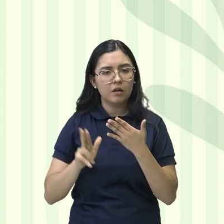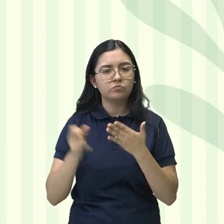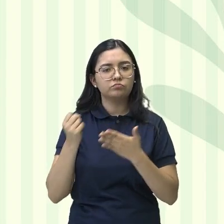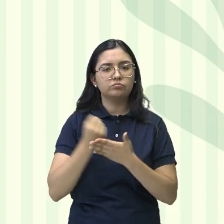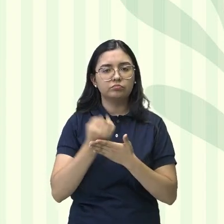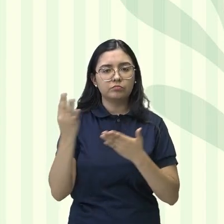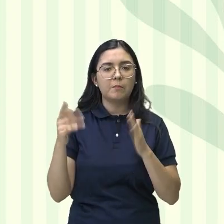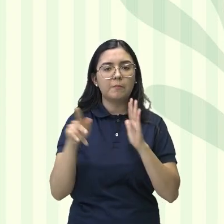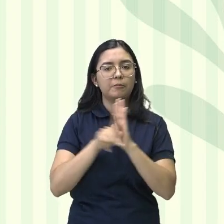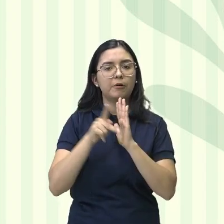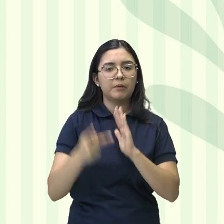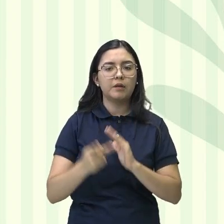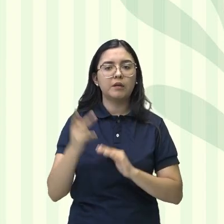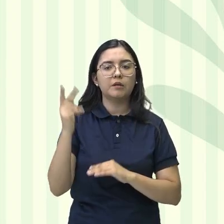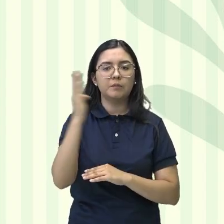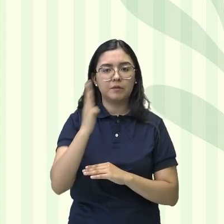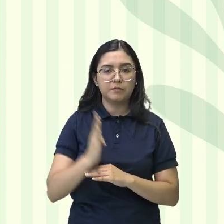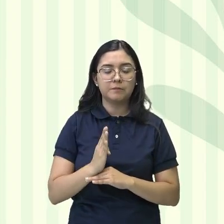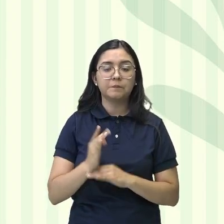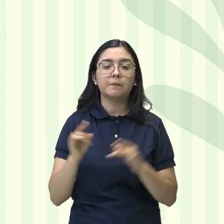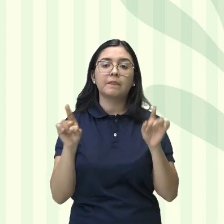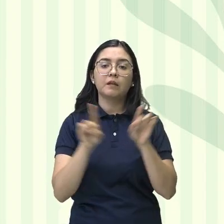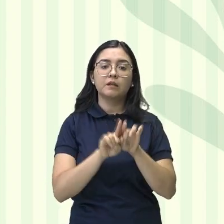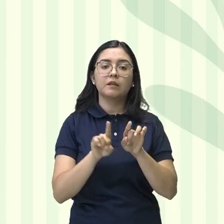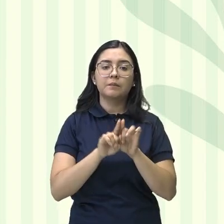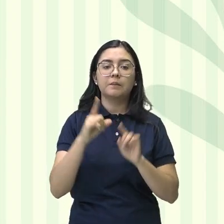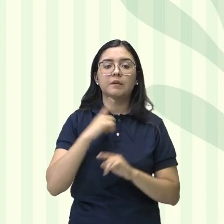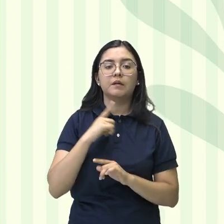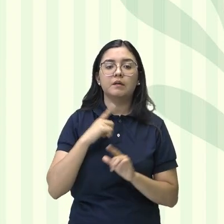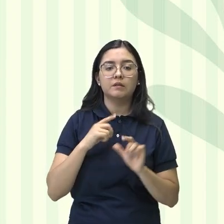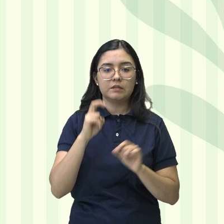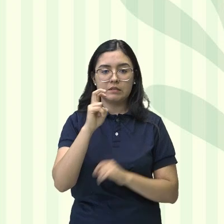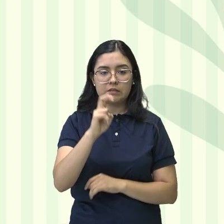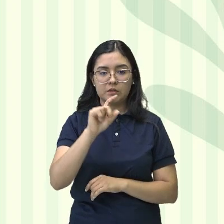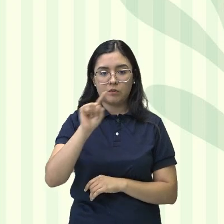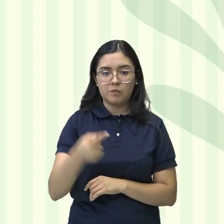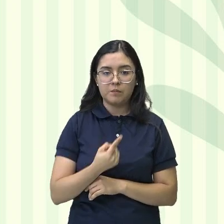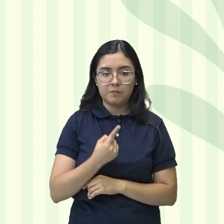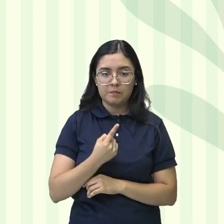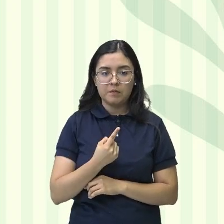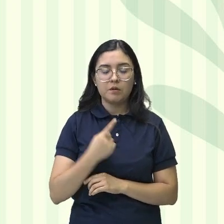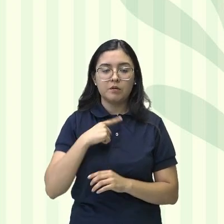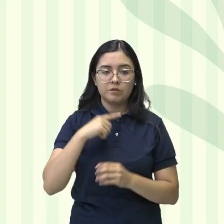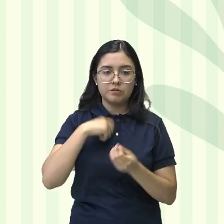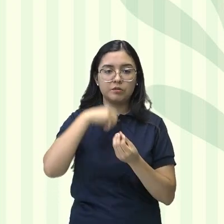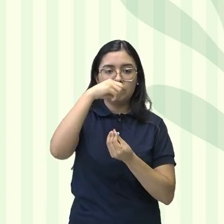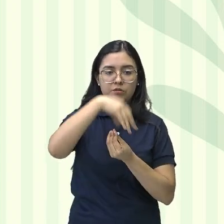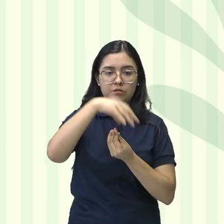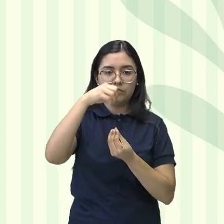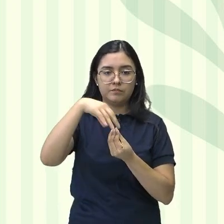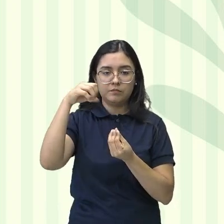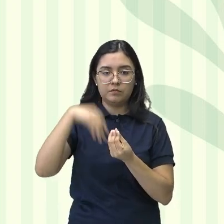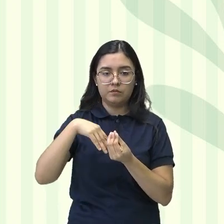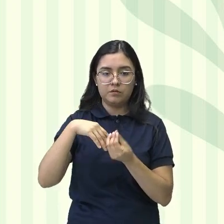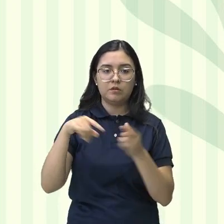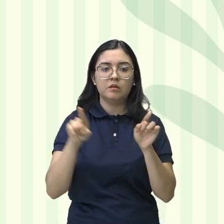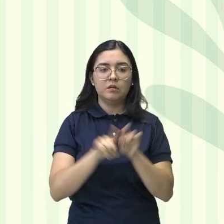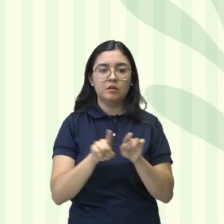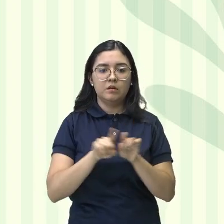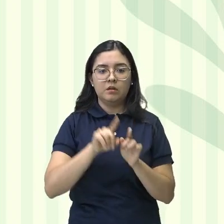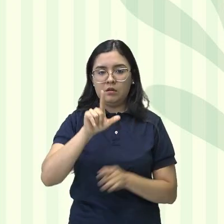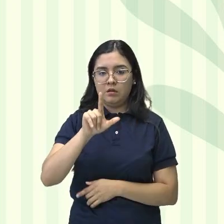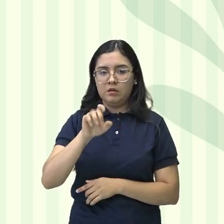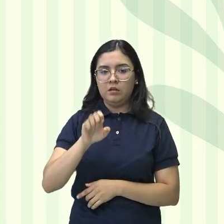delas aqui no nosso país. Nós temos ainda 5 mil espécies de fungos filamentosos e